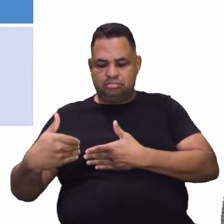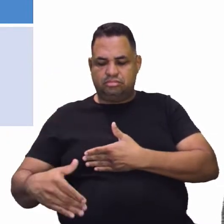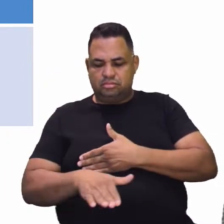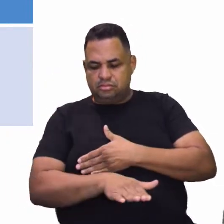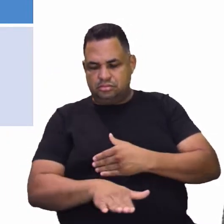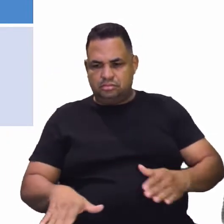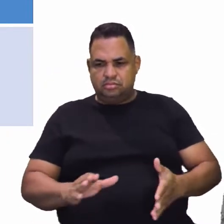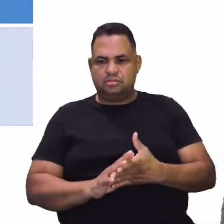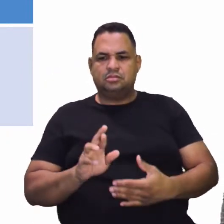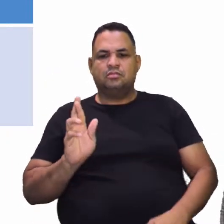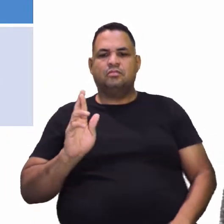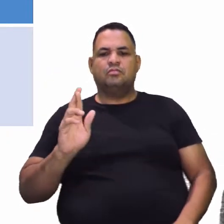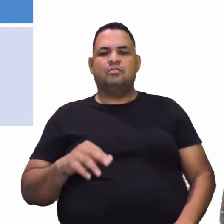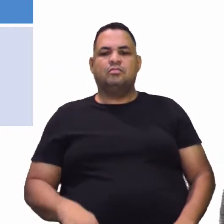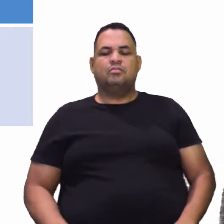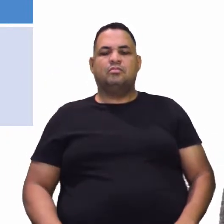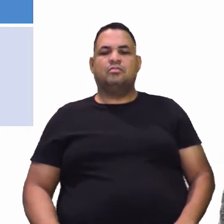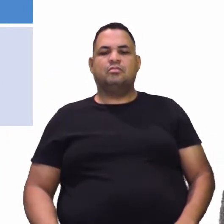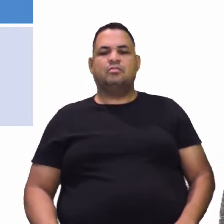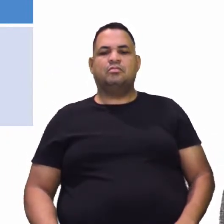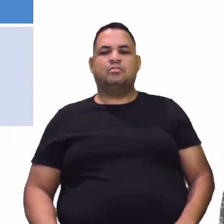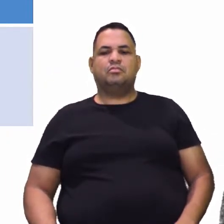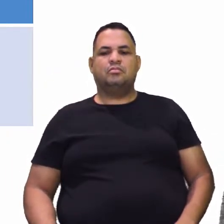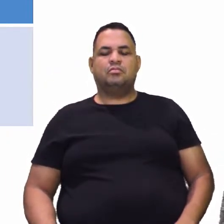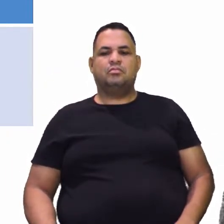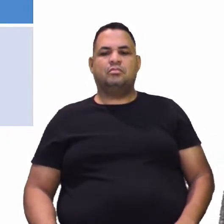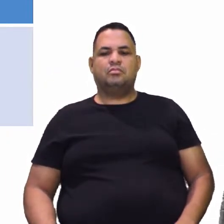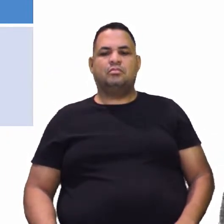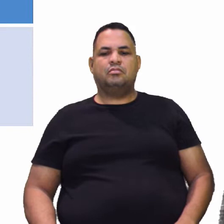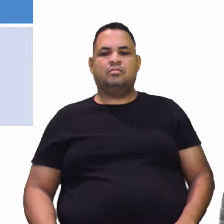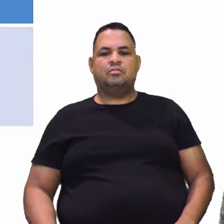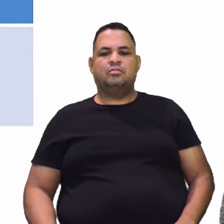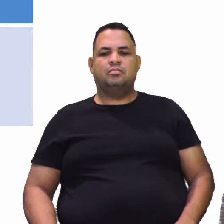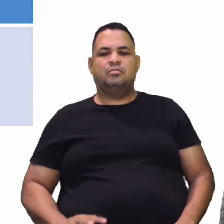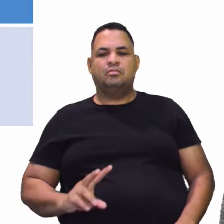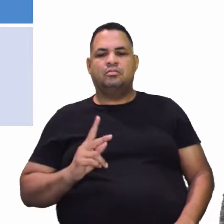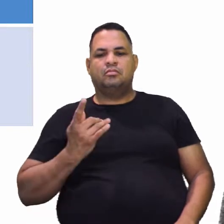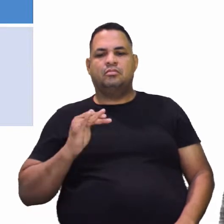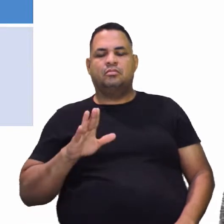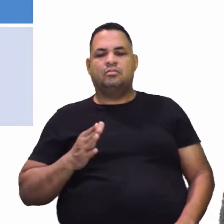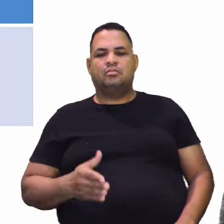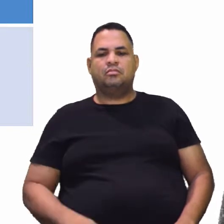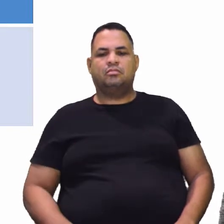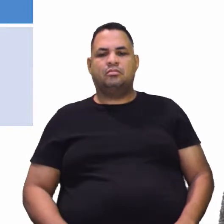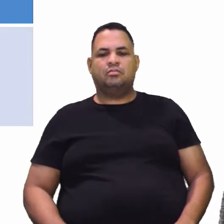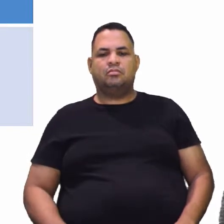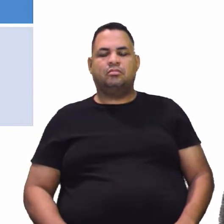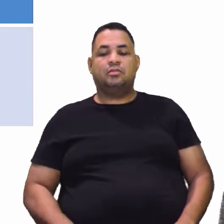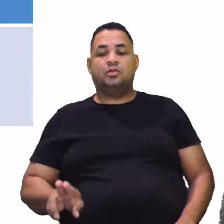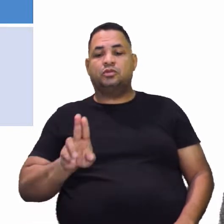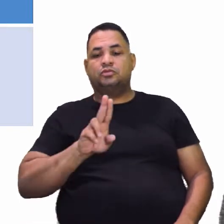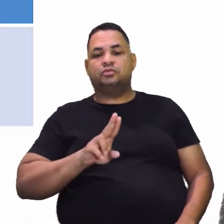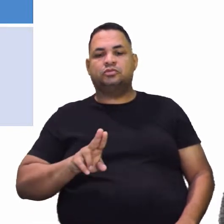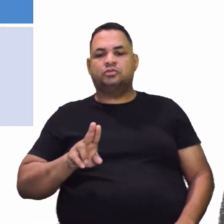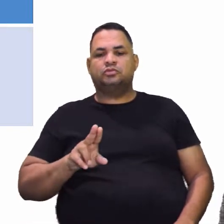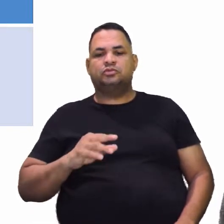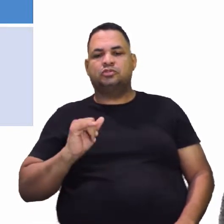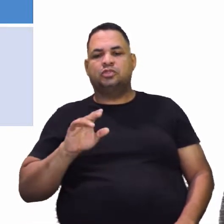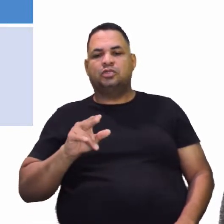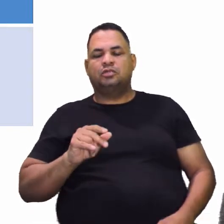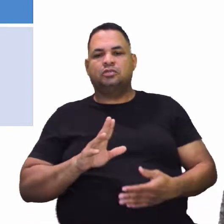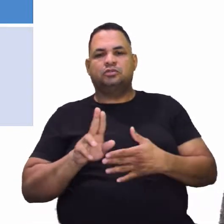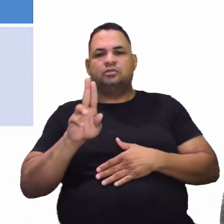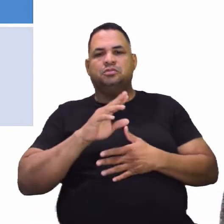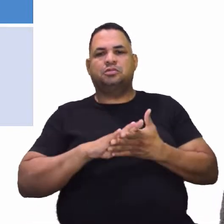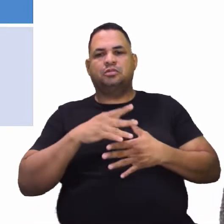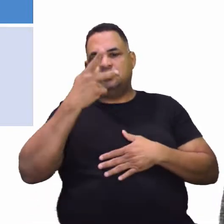chão. Quem é ela? Ela é a bolsa. Você não vai usar she para falar da bolsa. She só é usado para